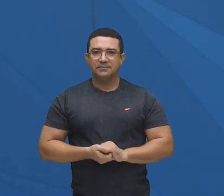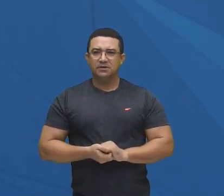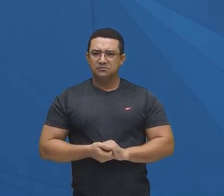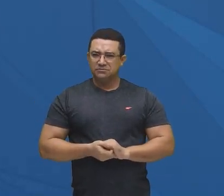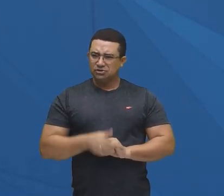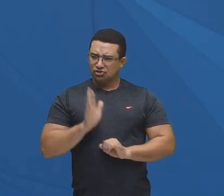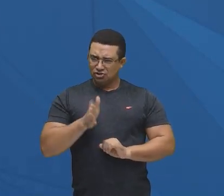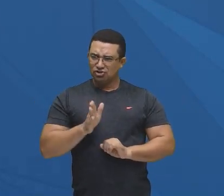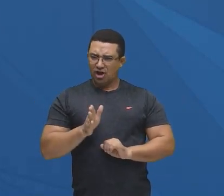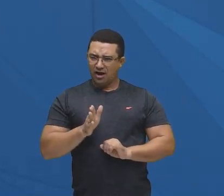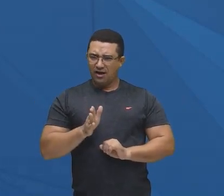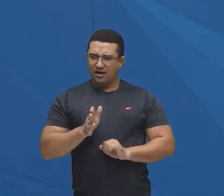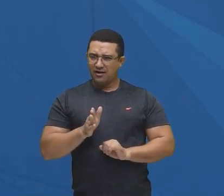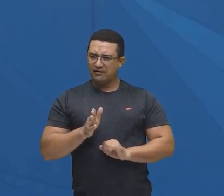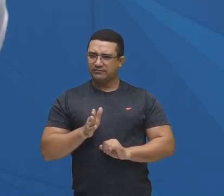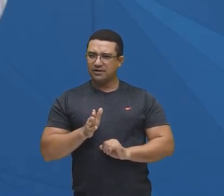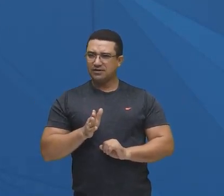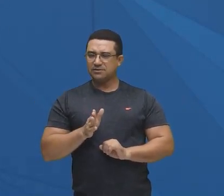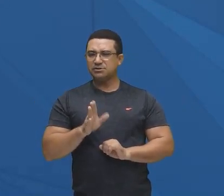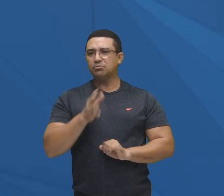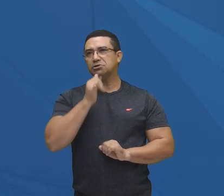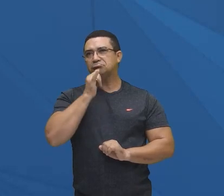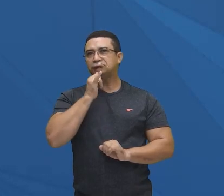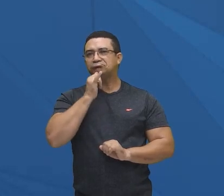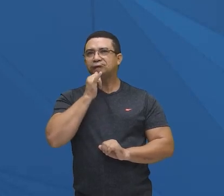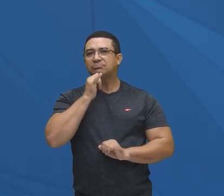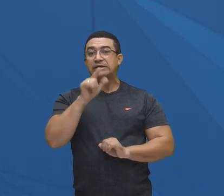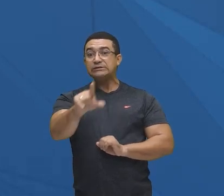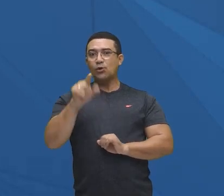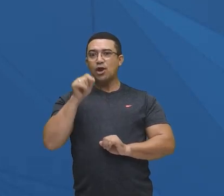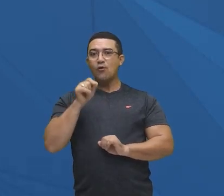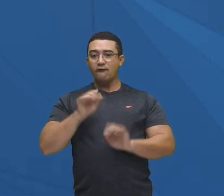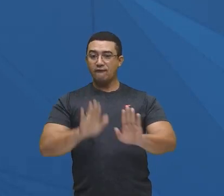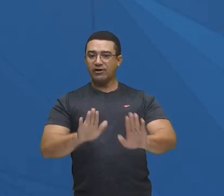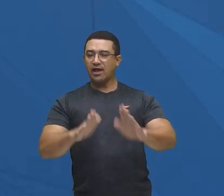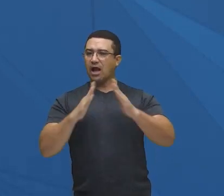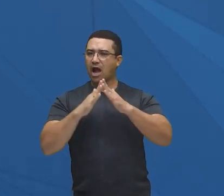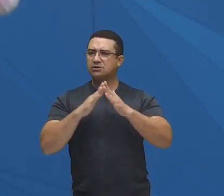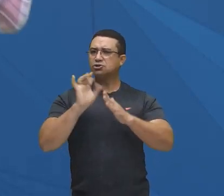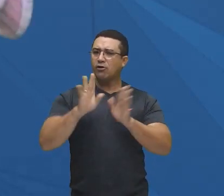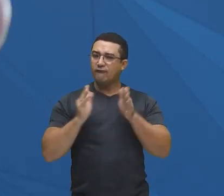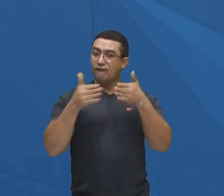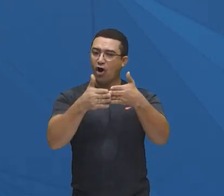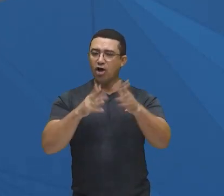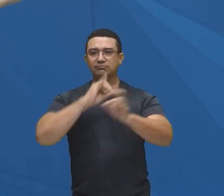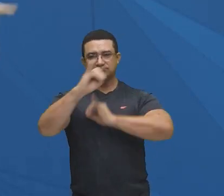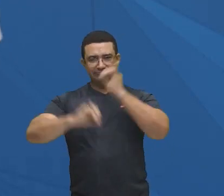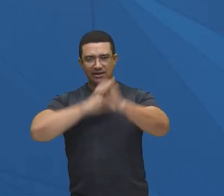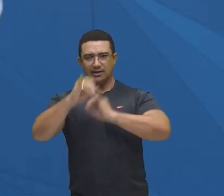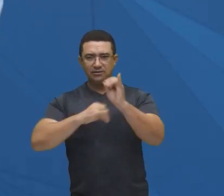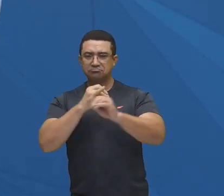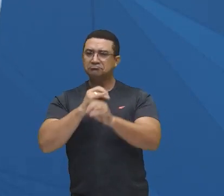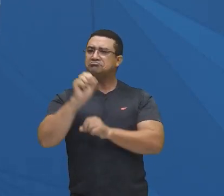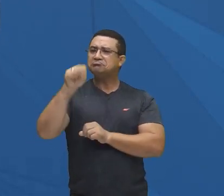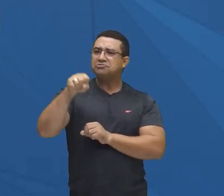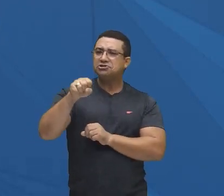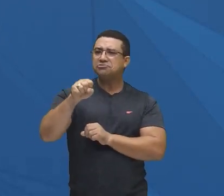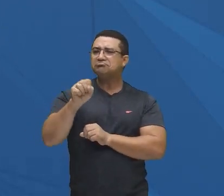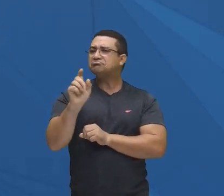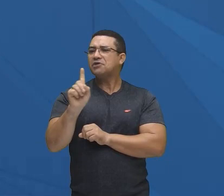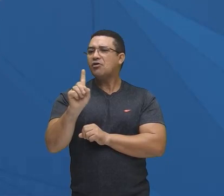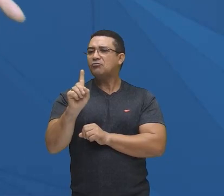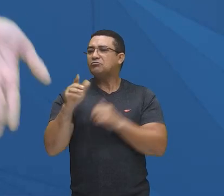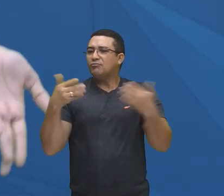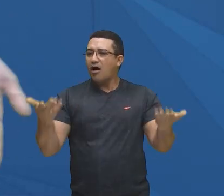de casa para ficar usando a internet? Primeira pergunta. Sim ou não, né? E aí a resposta